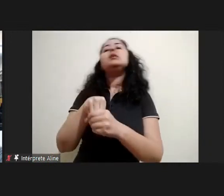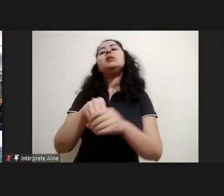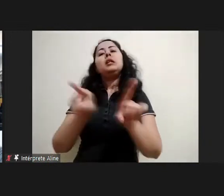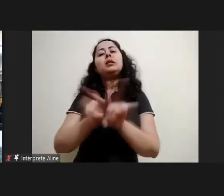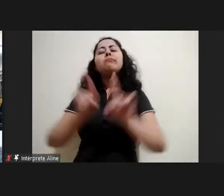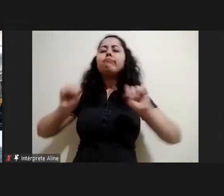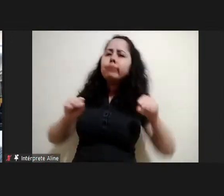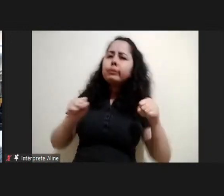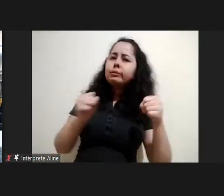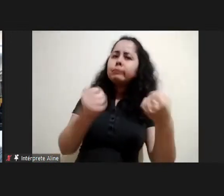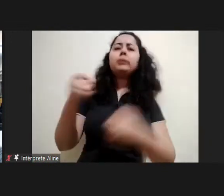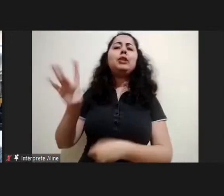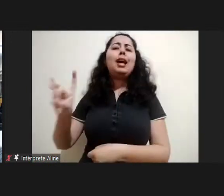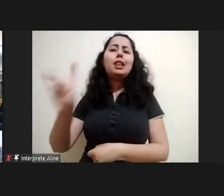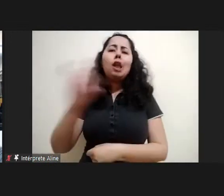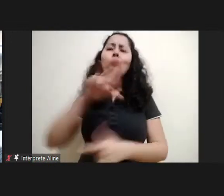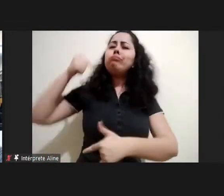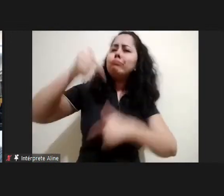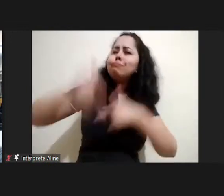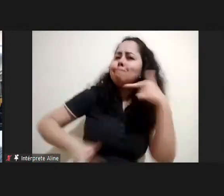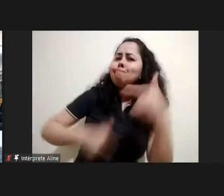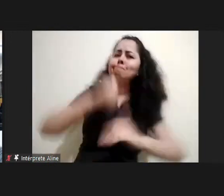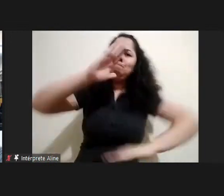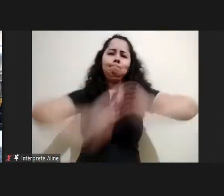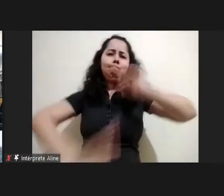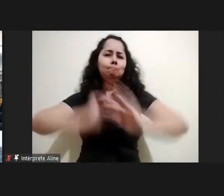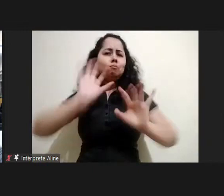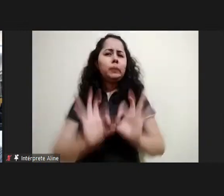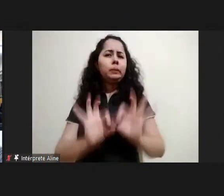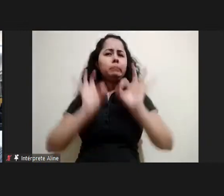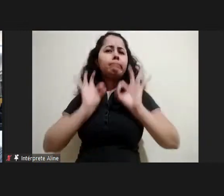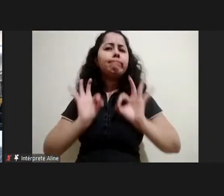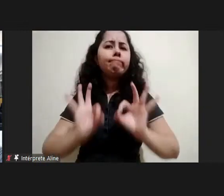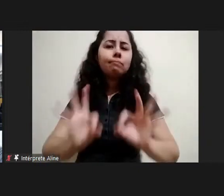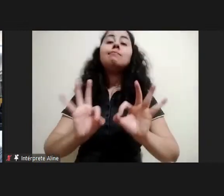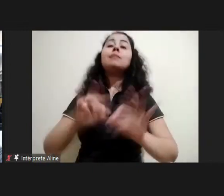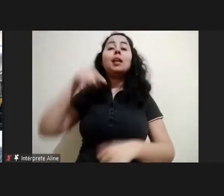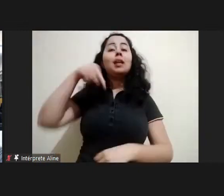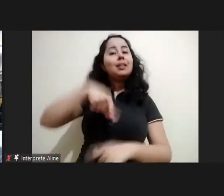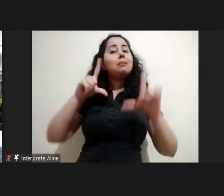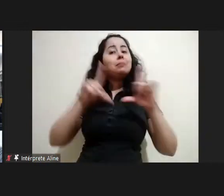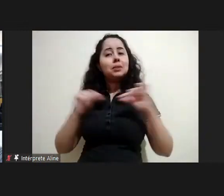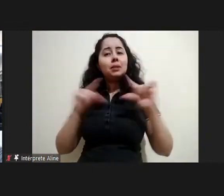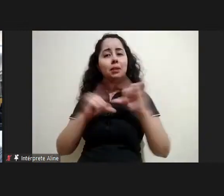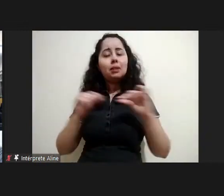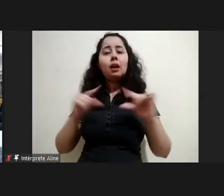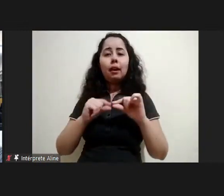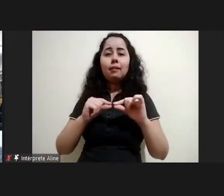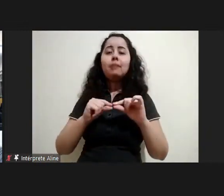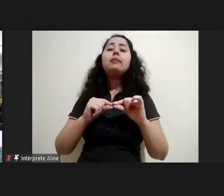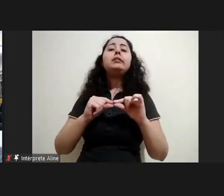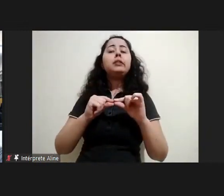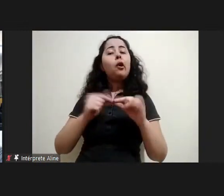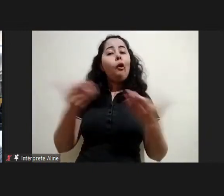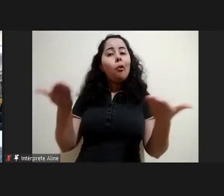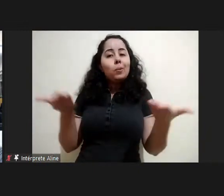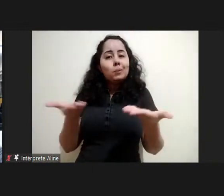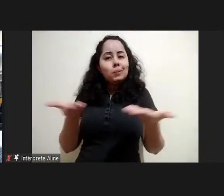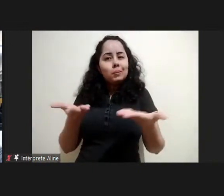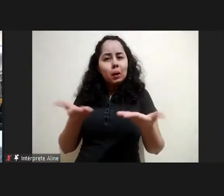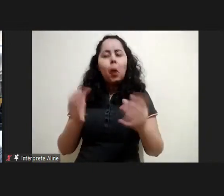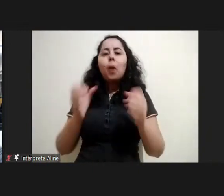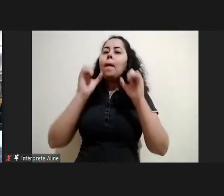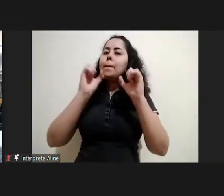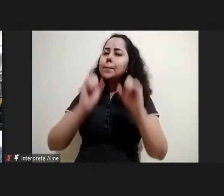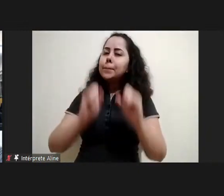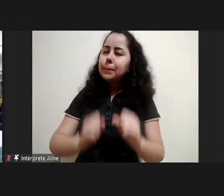vocês, com um trabalho competente e dedicado à nossa instituição, que a UFJF hoje pode se orgulhar de